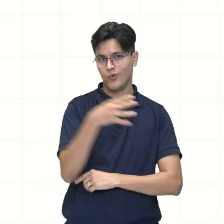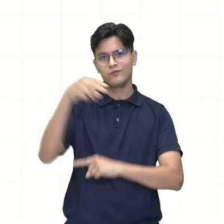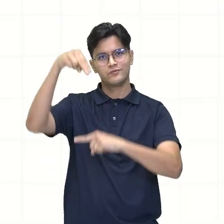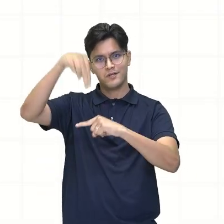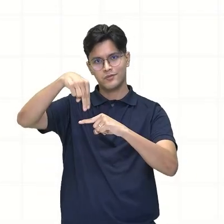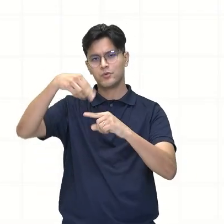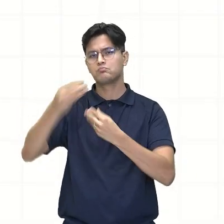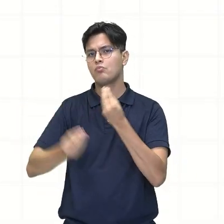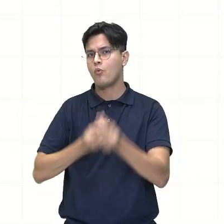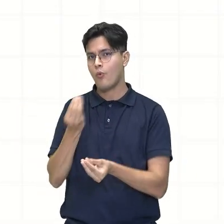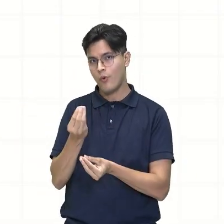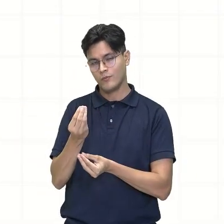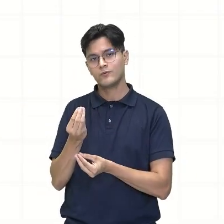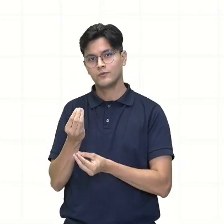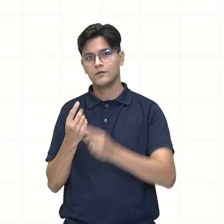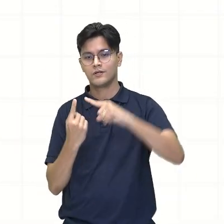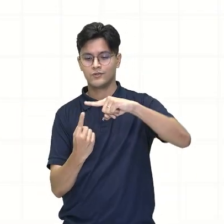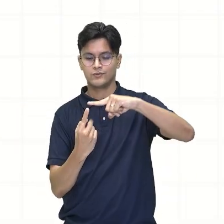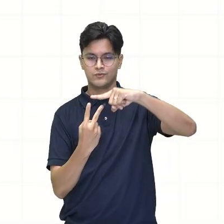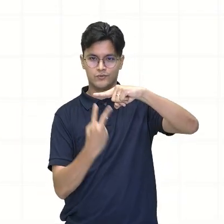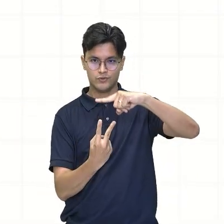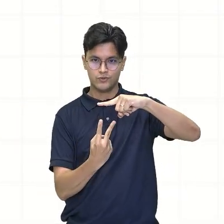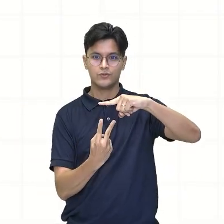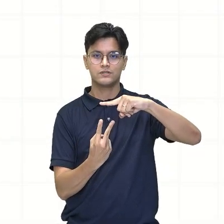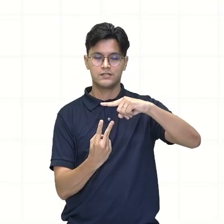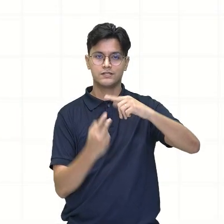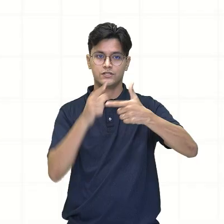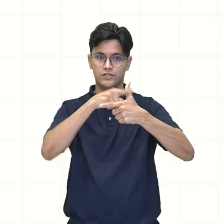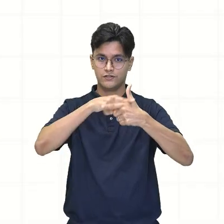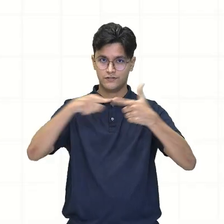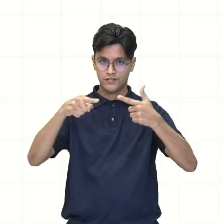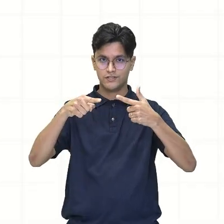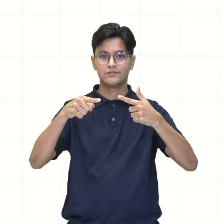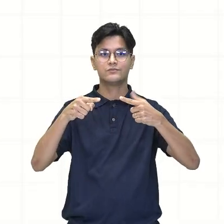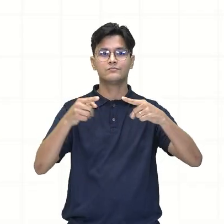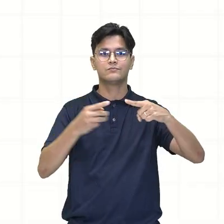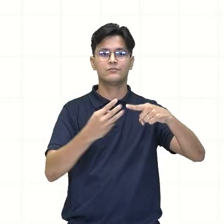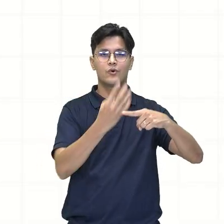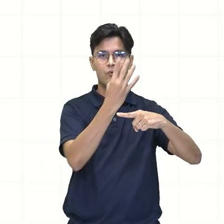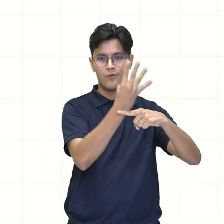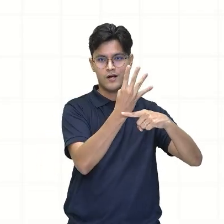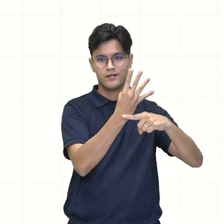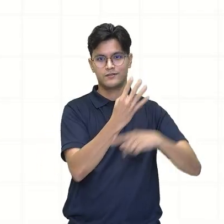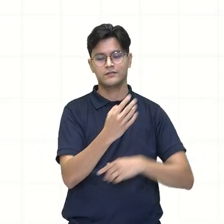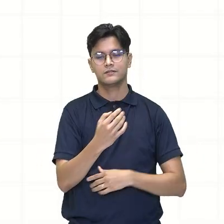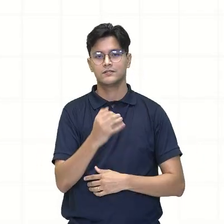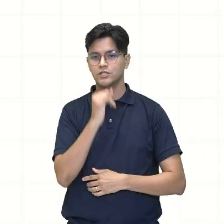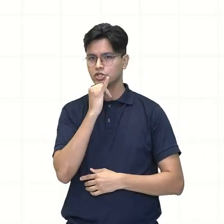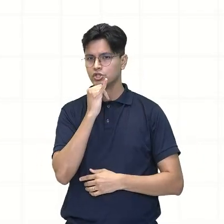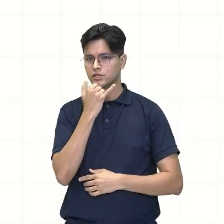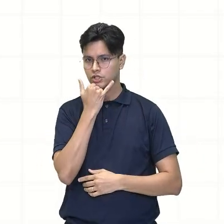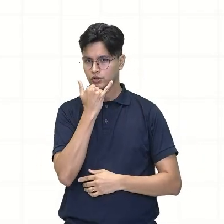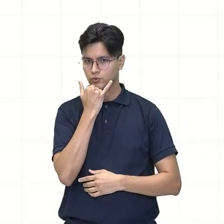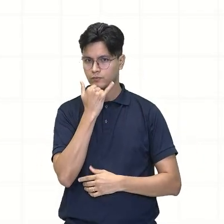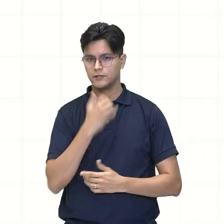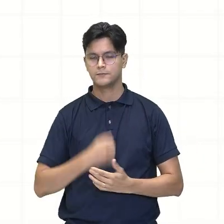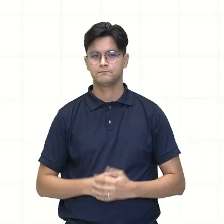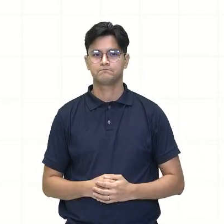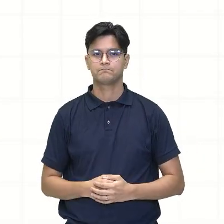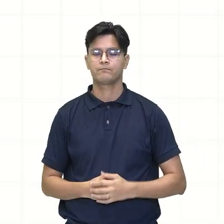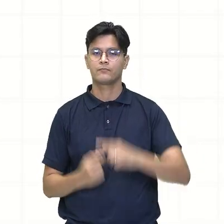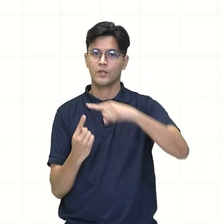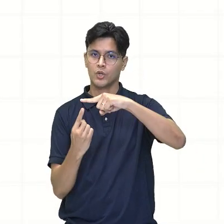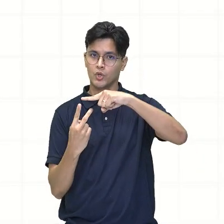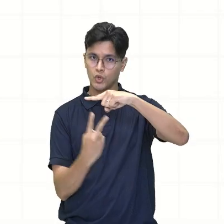esqueminha? A gente divide aqui esses denominadores, né? O 12, que é o denominador novo, eu divido pelo